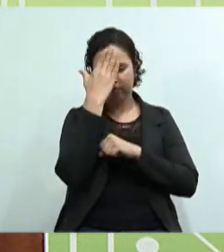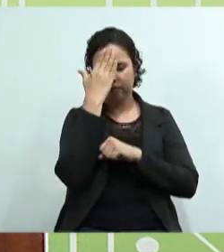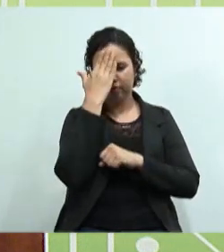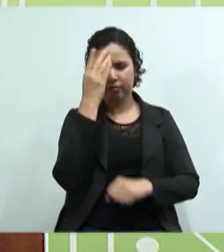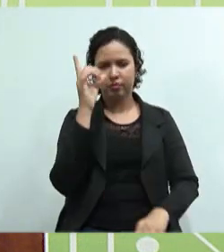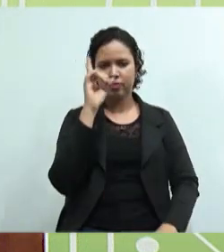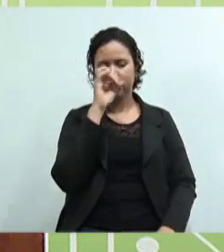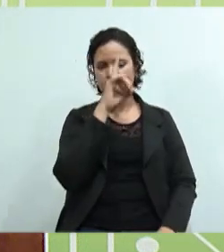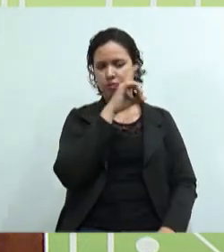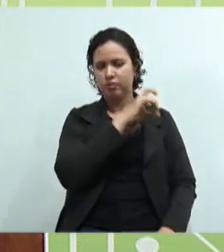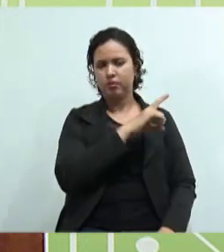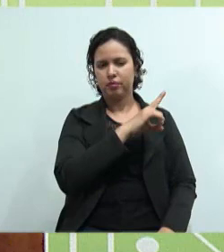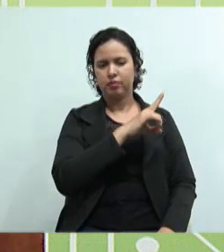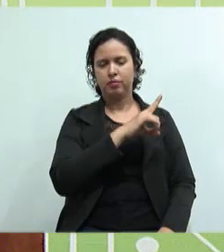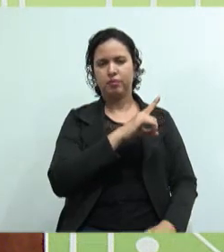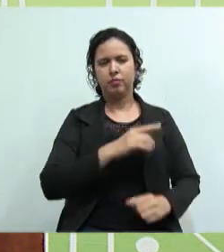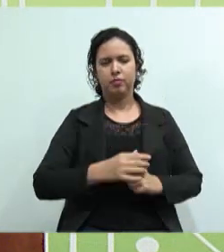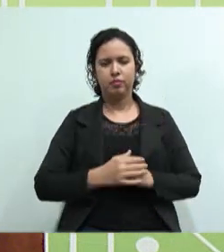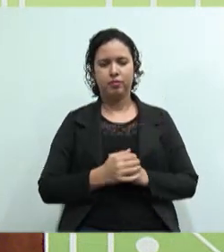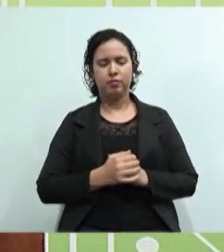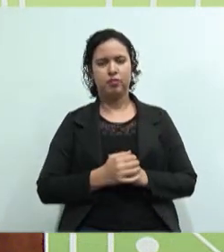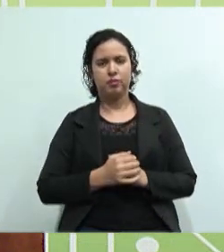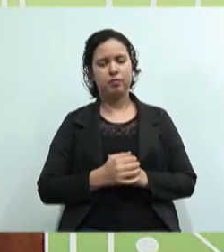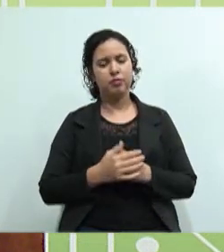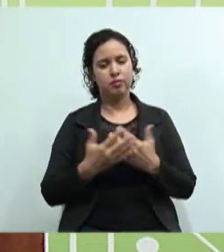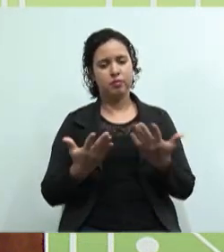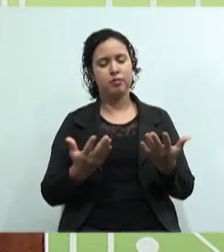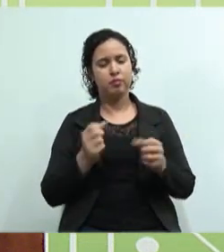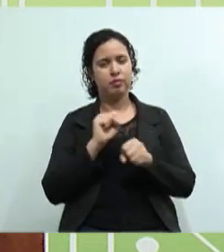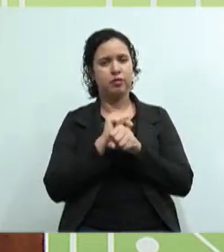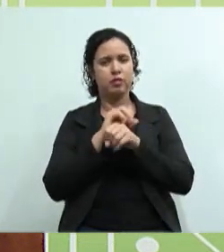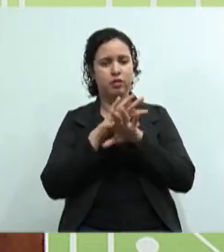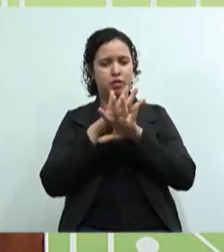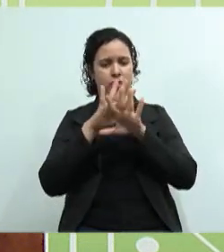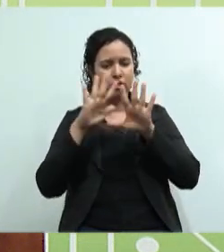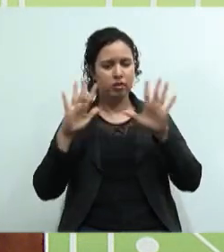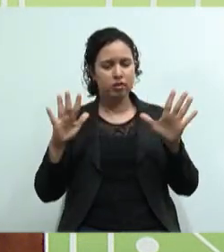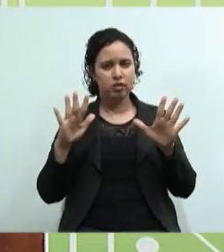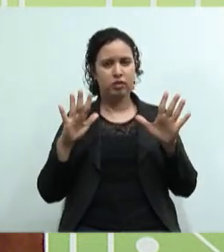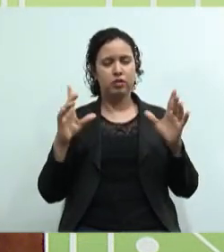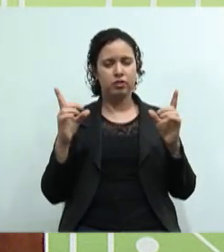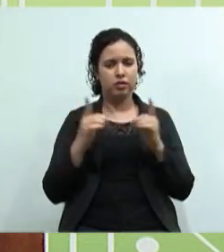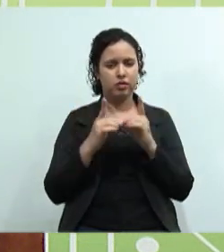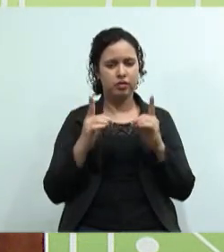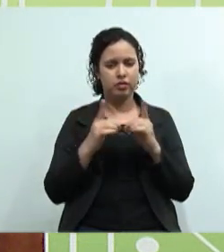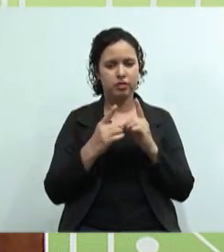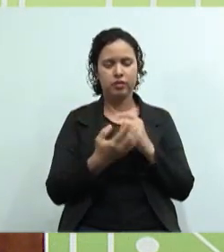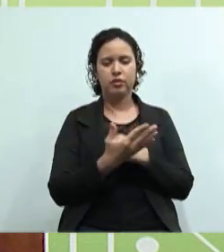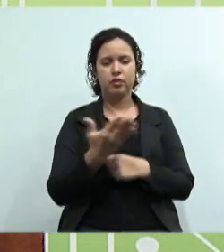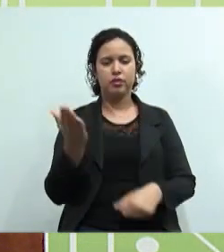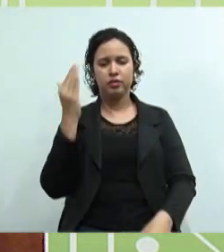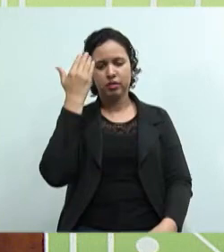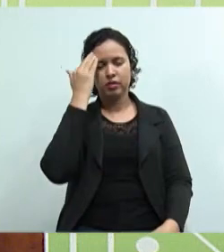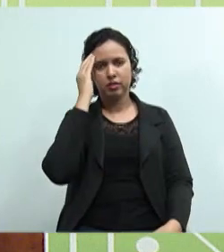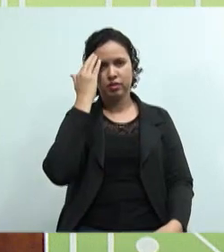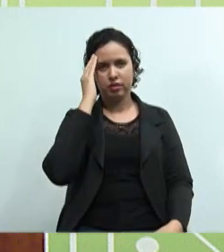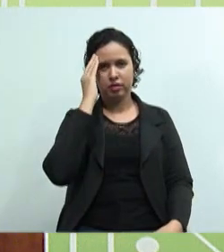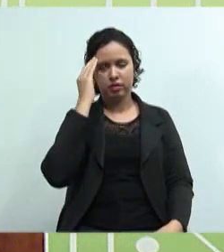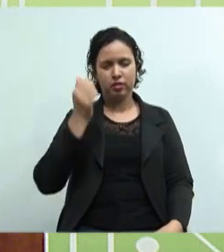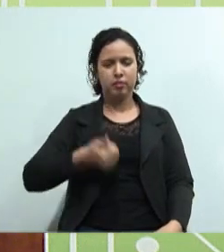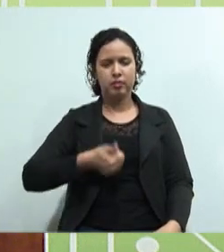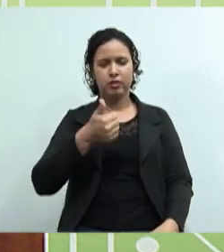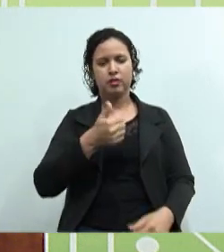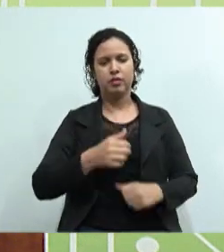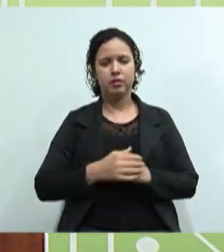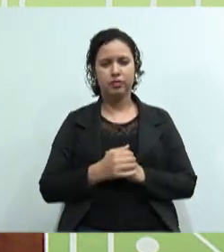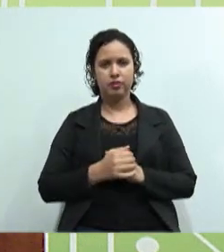eu vou tentar criar um tutorial mais prático, mais didático, para que vocês consigam compreender melhor.